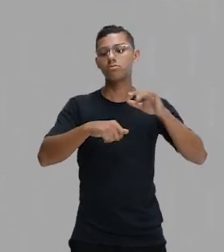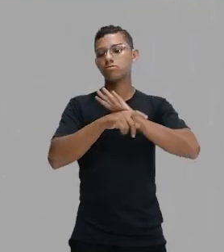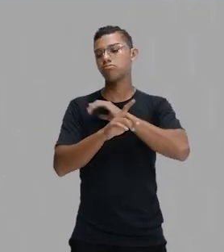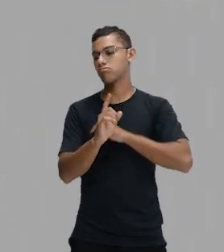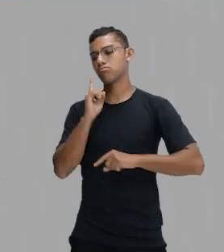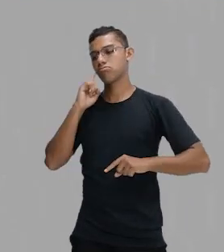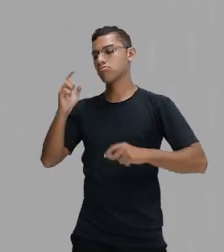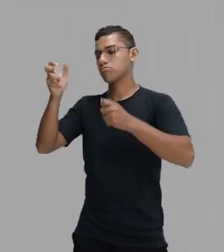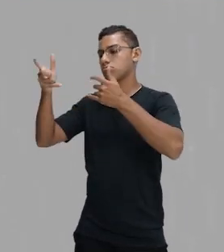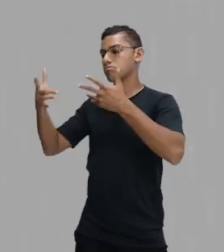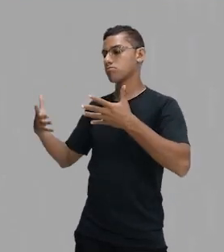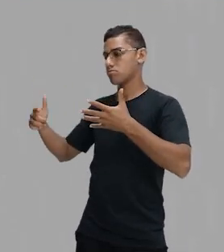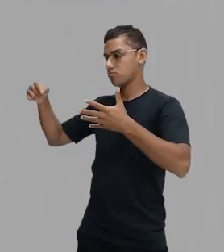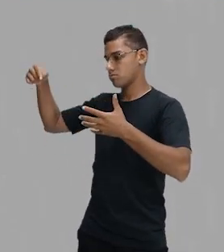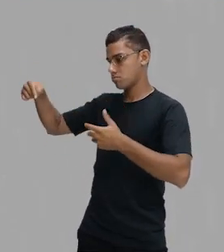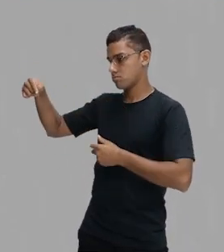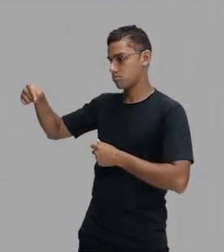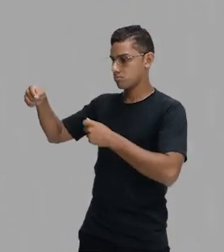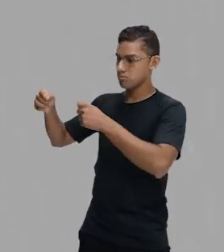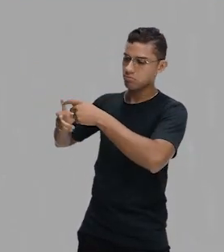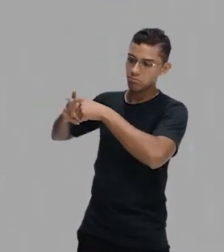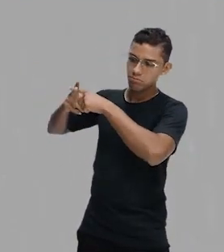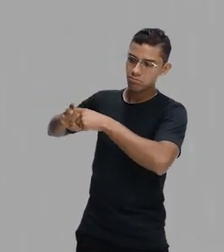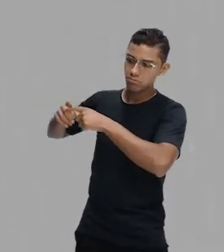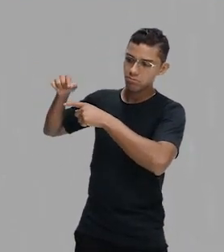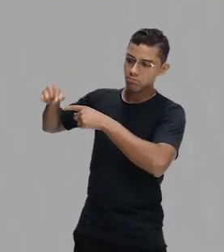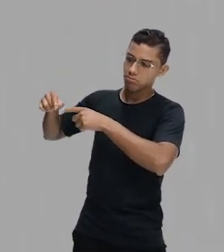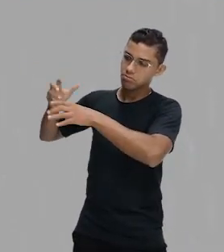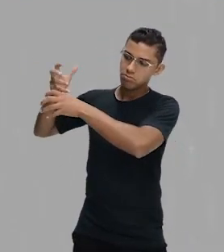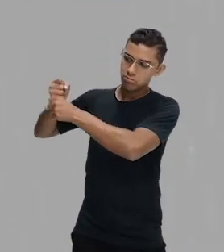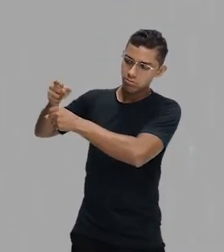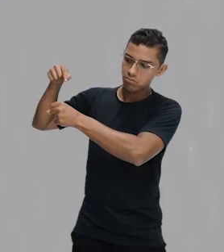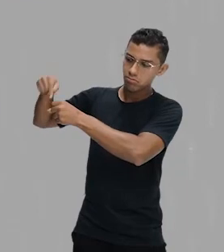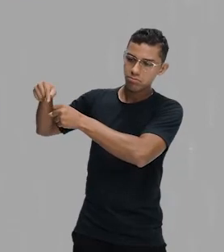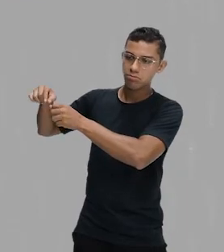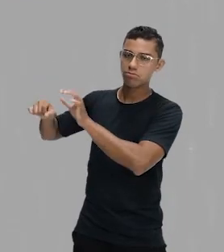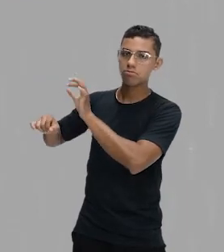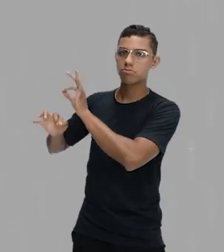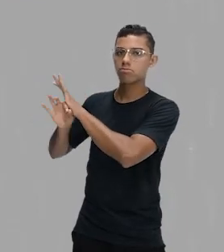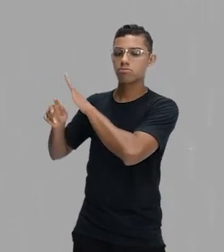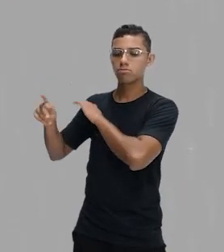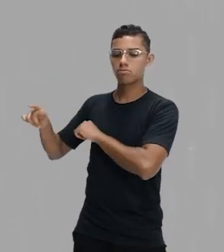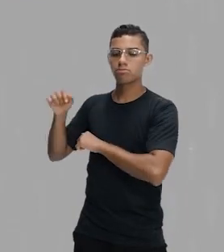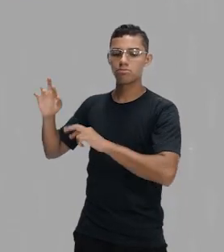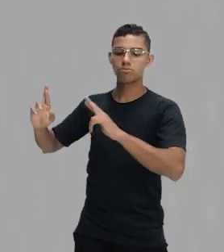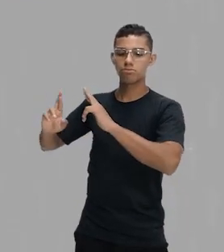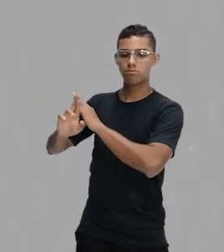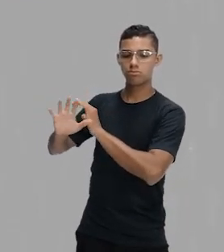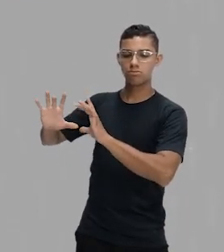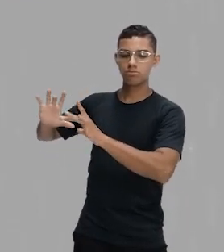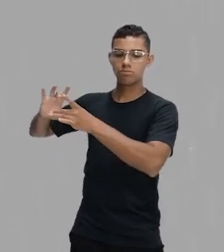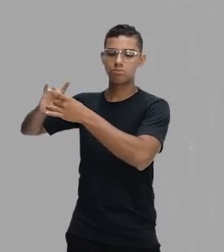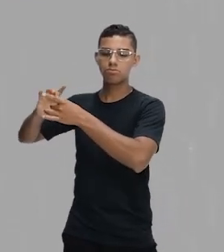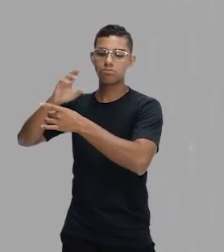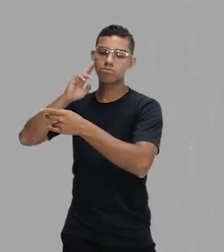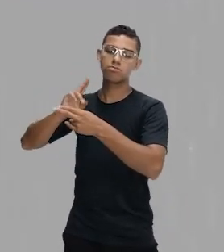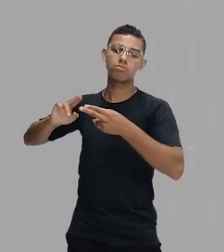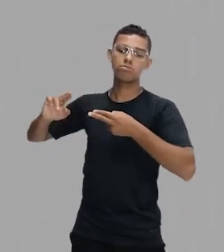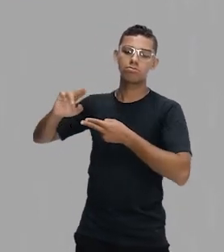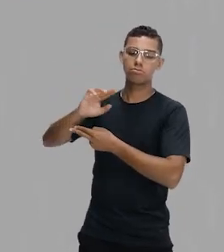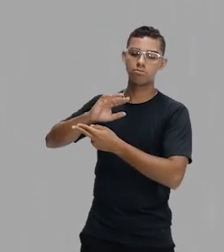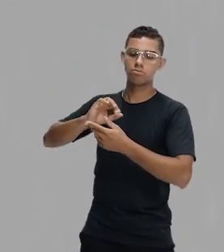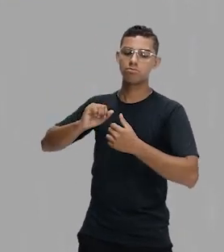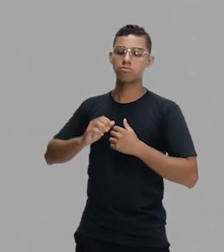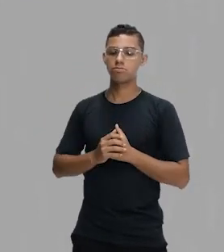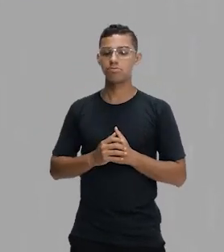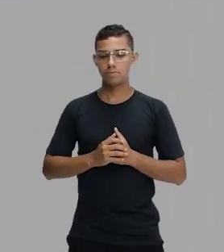questão, uma mecânica, né, uma mecanicidade quanto às relações desses astros, ok?